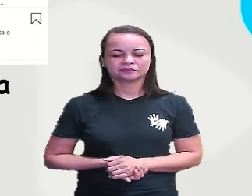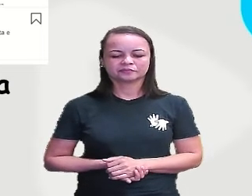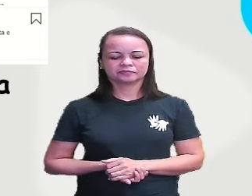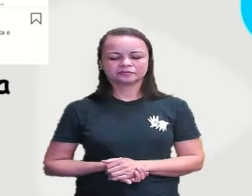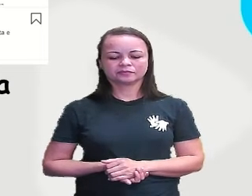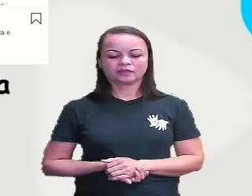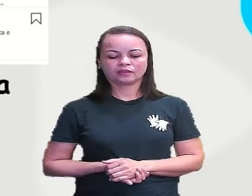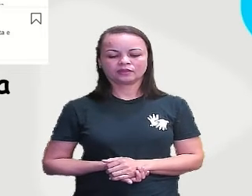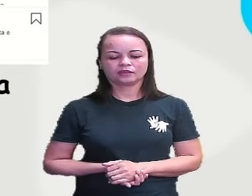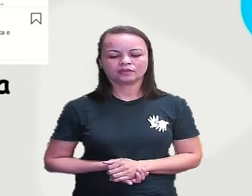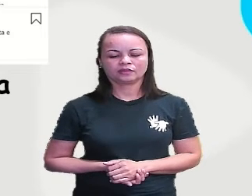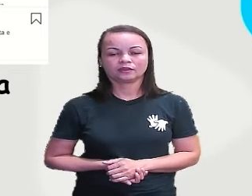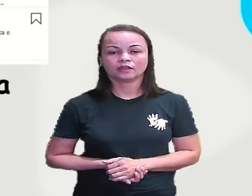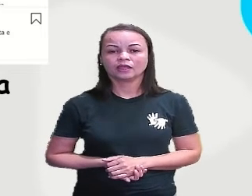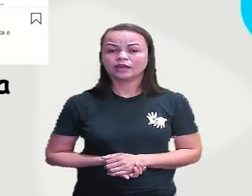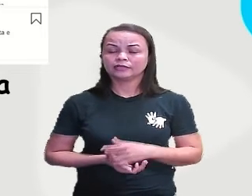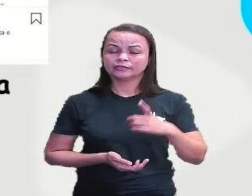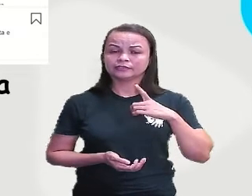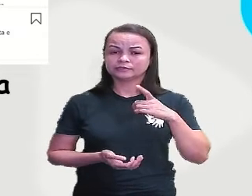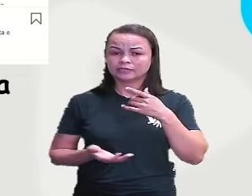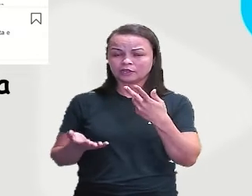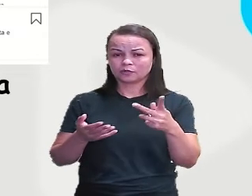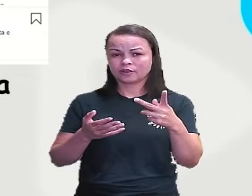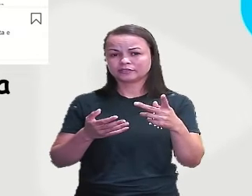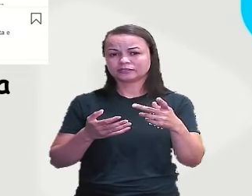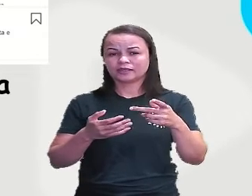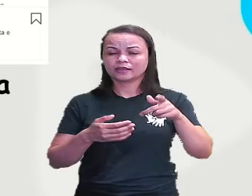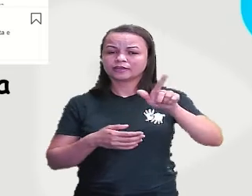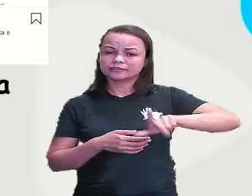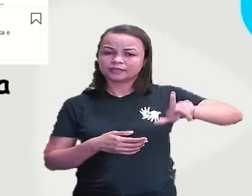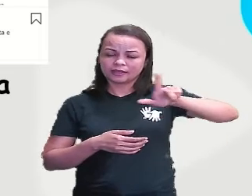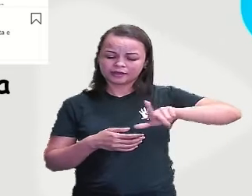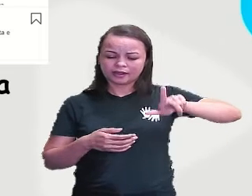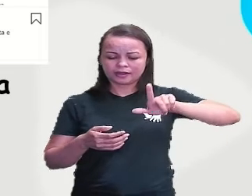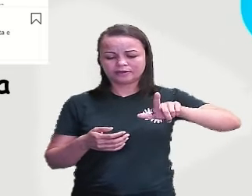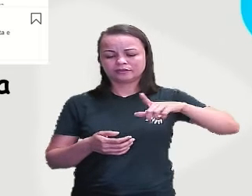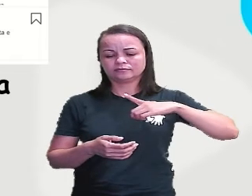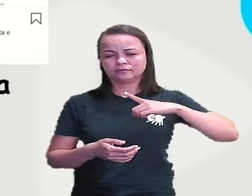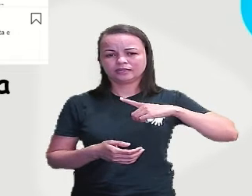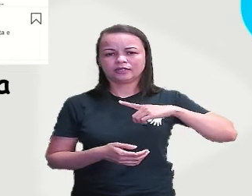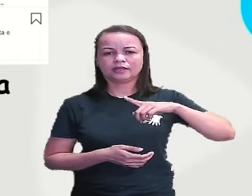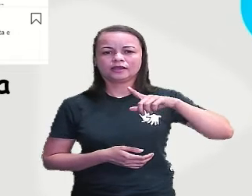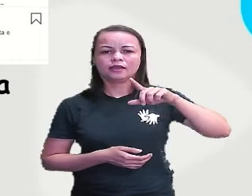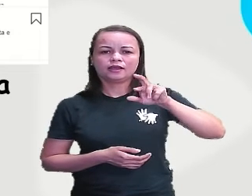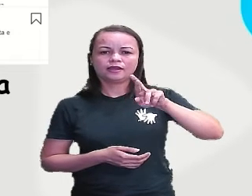E aí é uma resenha literária. Na legenda, nós temos a resenha.